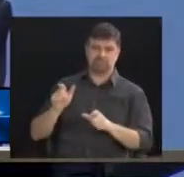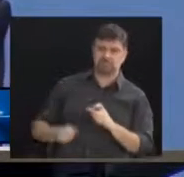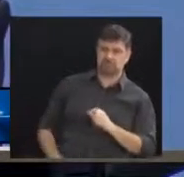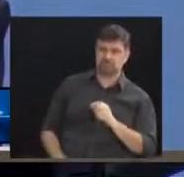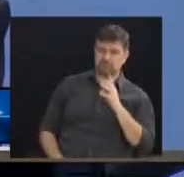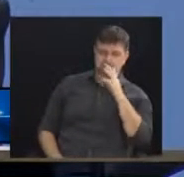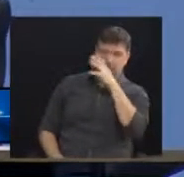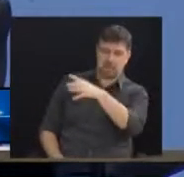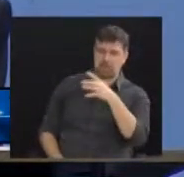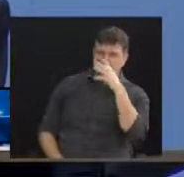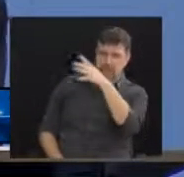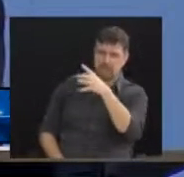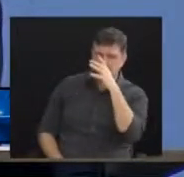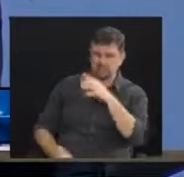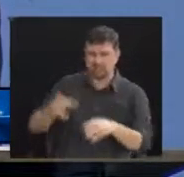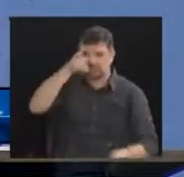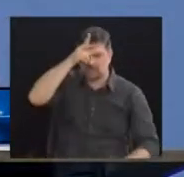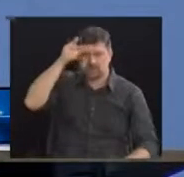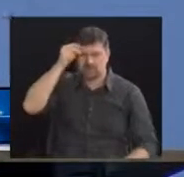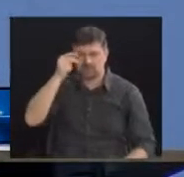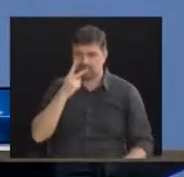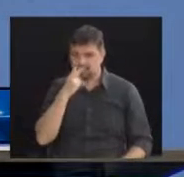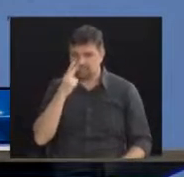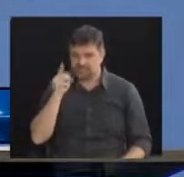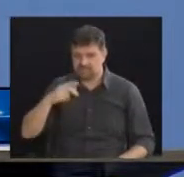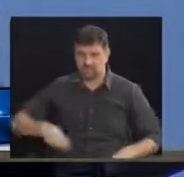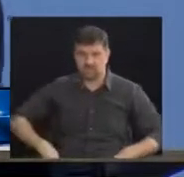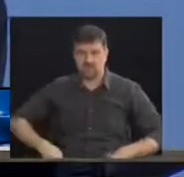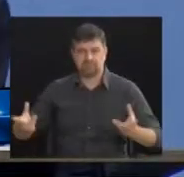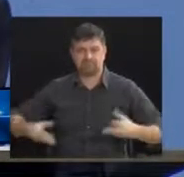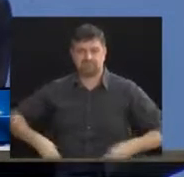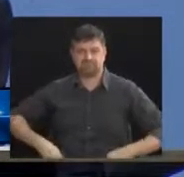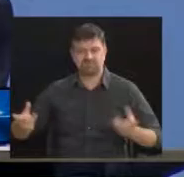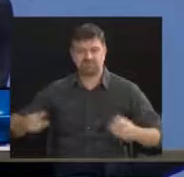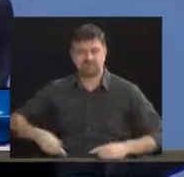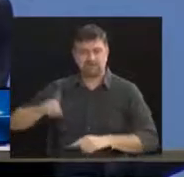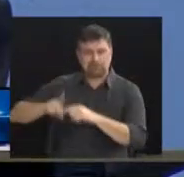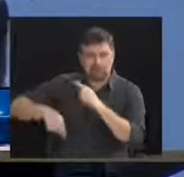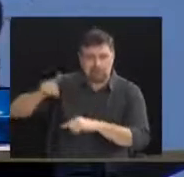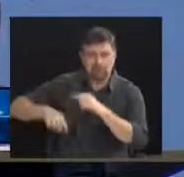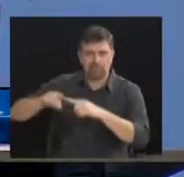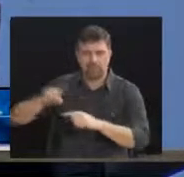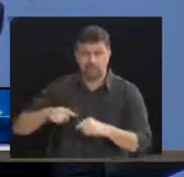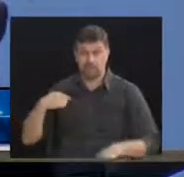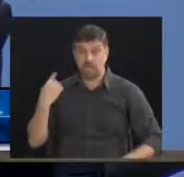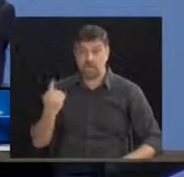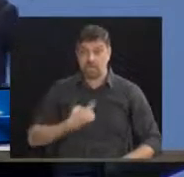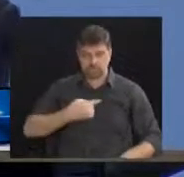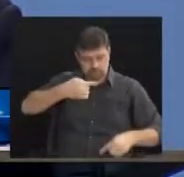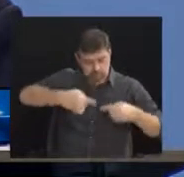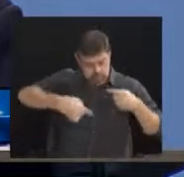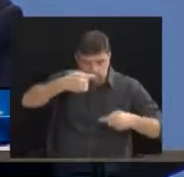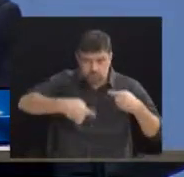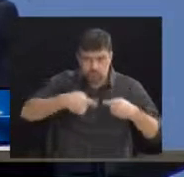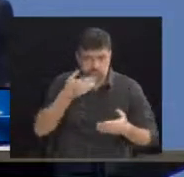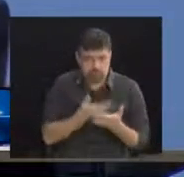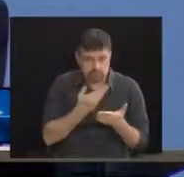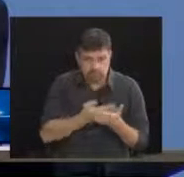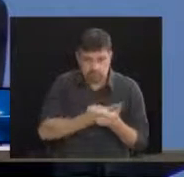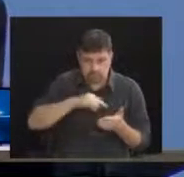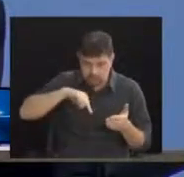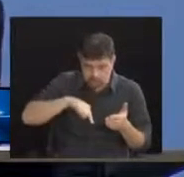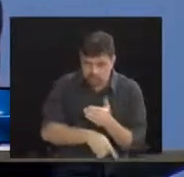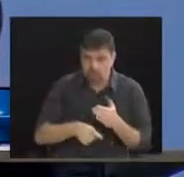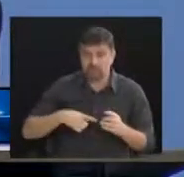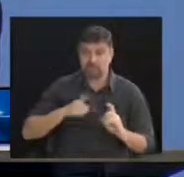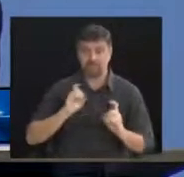vai ficar com tanto. Parece que o prefeito vai gastar tudo em cafezinho. Então, a gente não discute com profundidade, que tem toda uma sessão